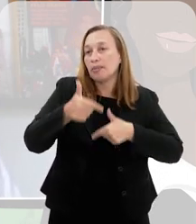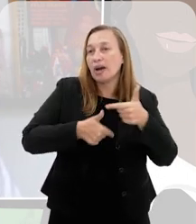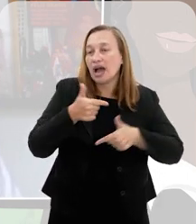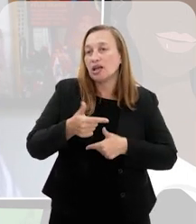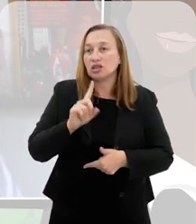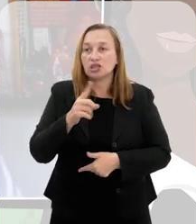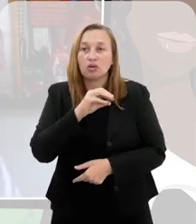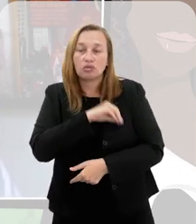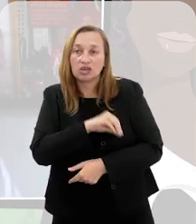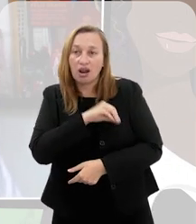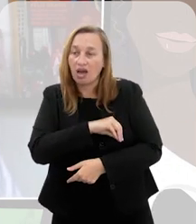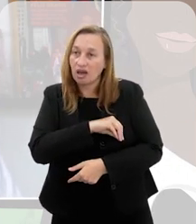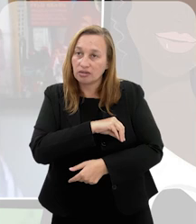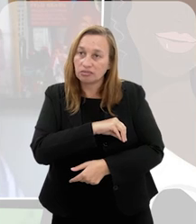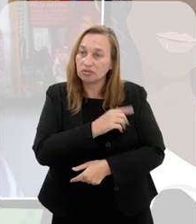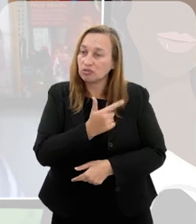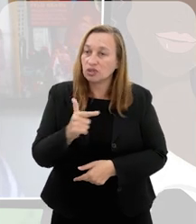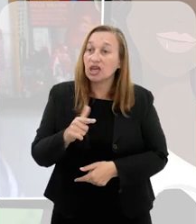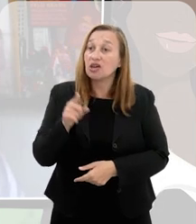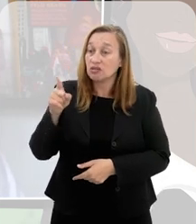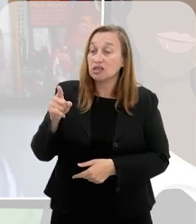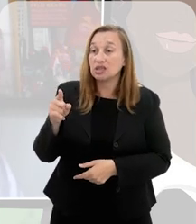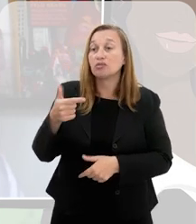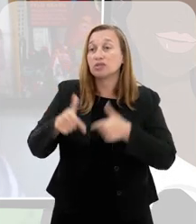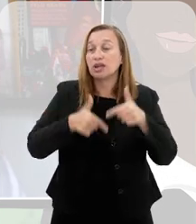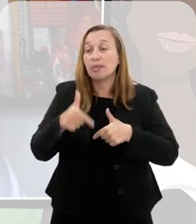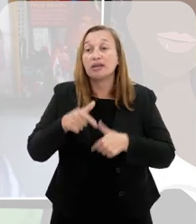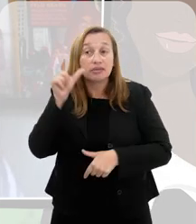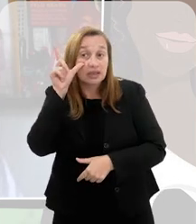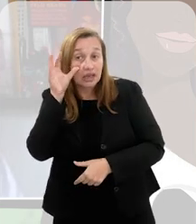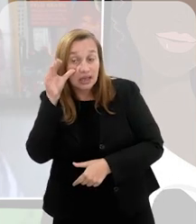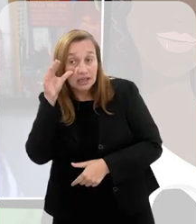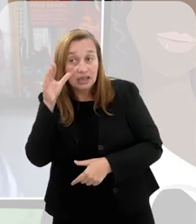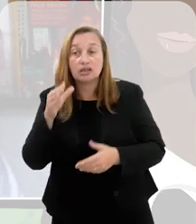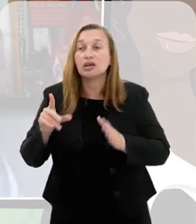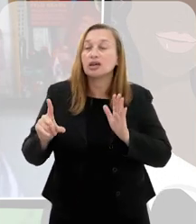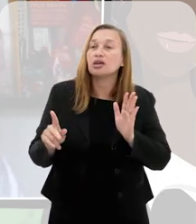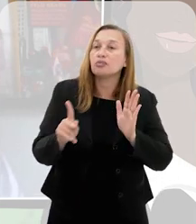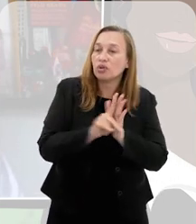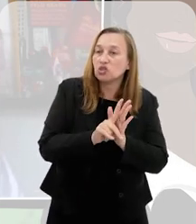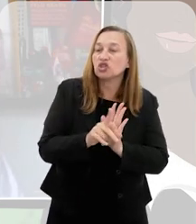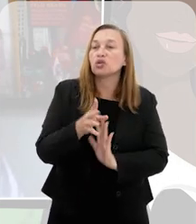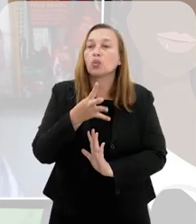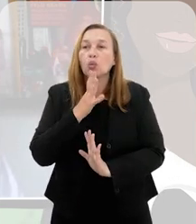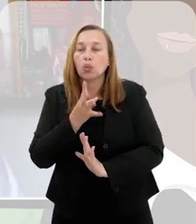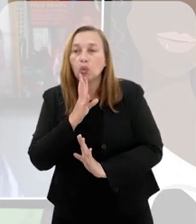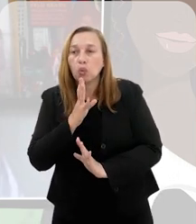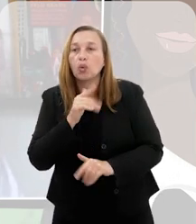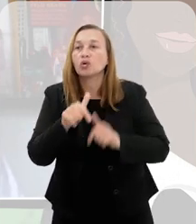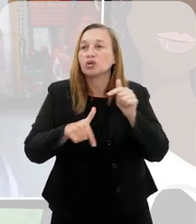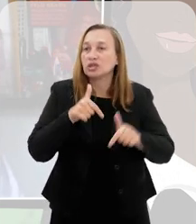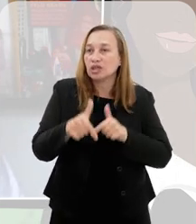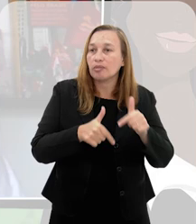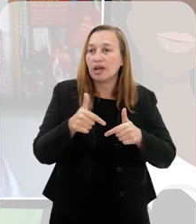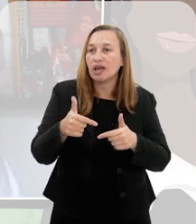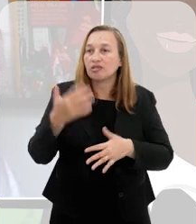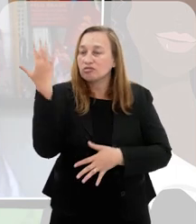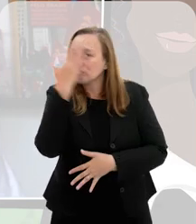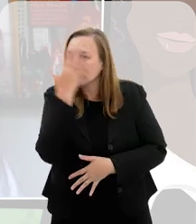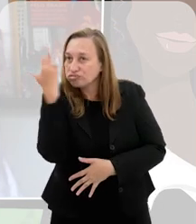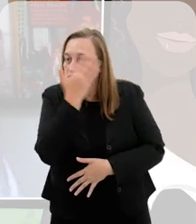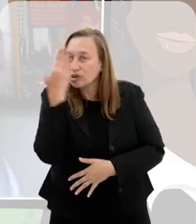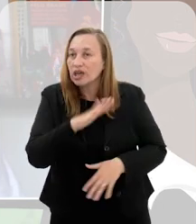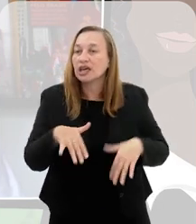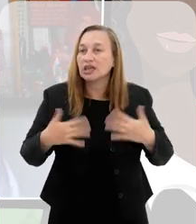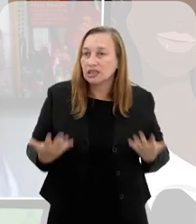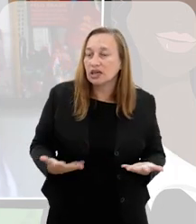jornada e que não são remuneradas. E você tem um trabalho muito interessante e projetos que falam, né, do